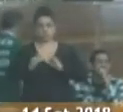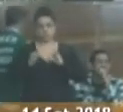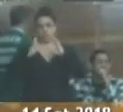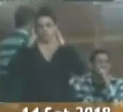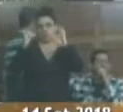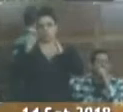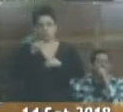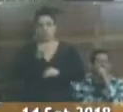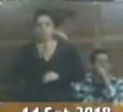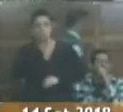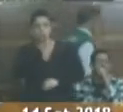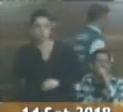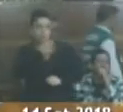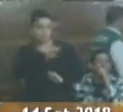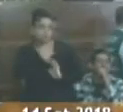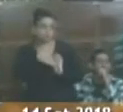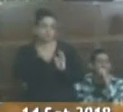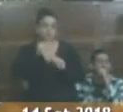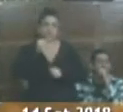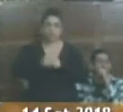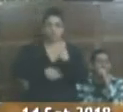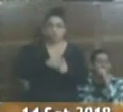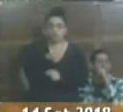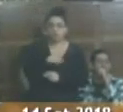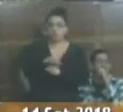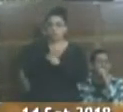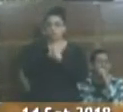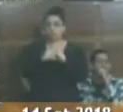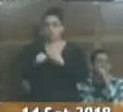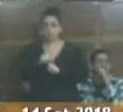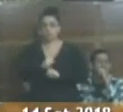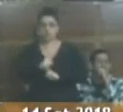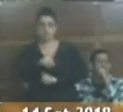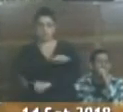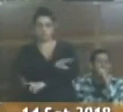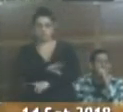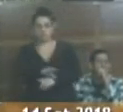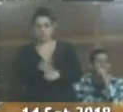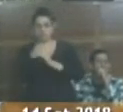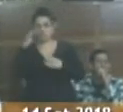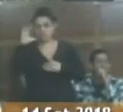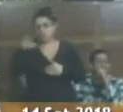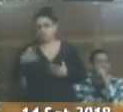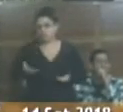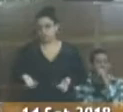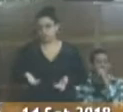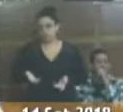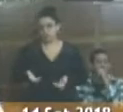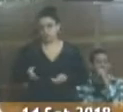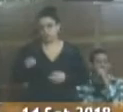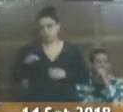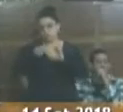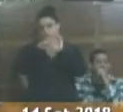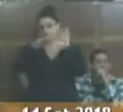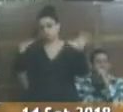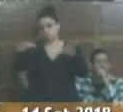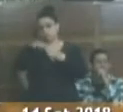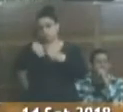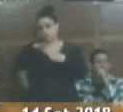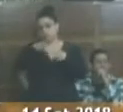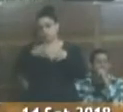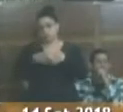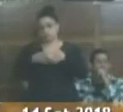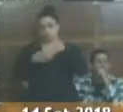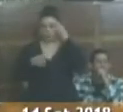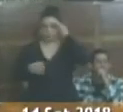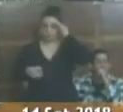um conhecimento de trabalho na área social, cultural, científico e para a disposição da comunidade,